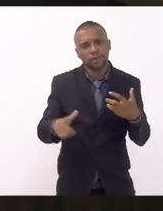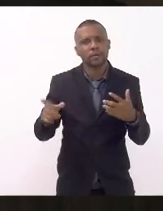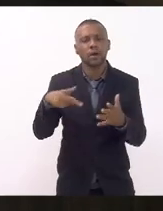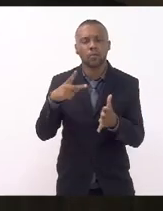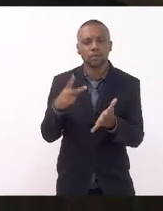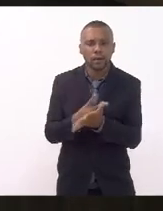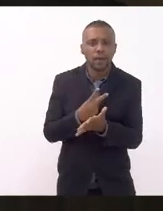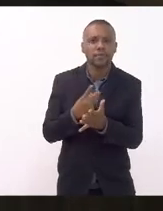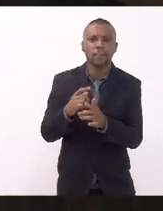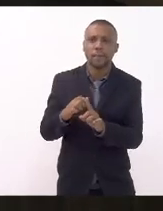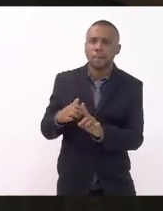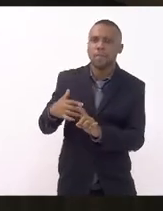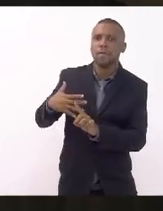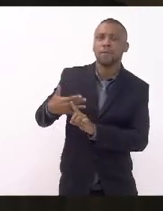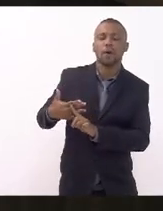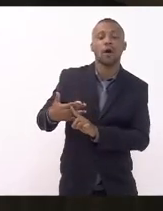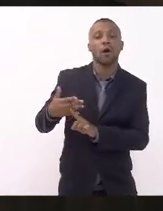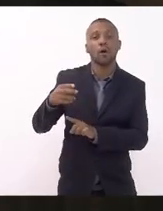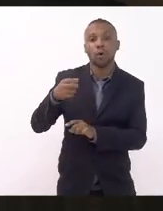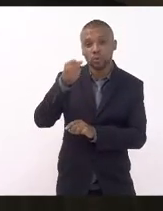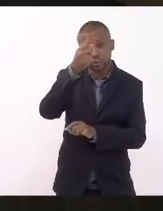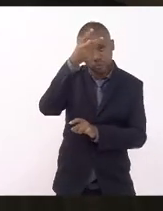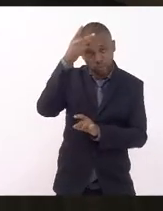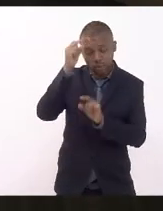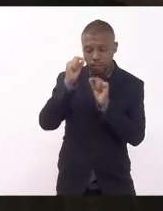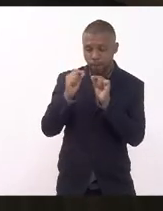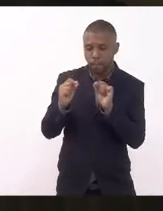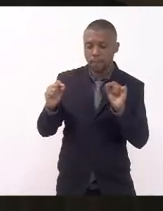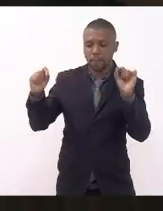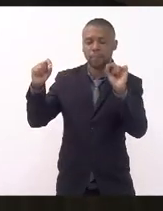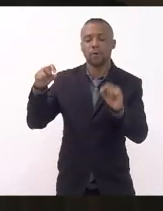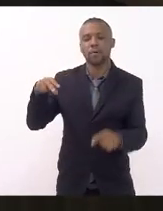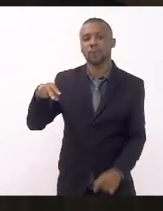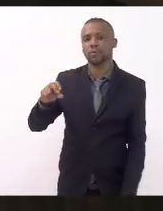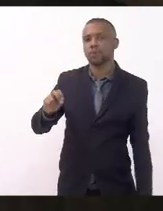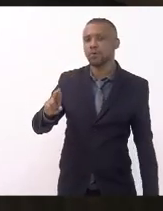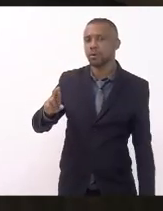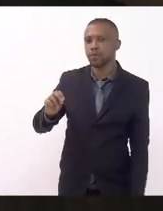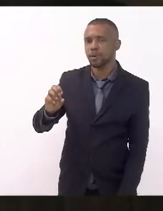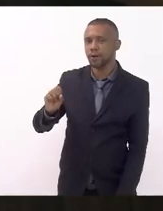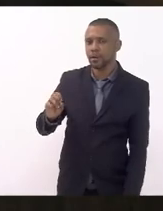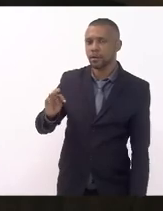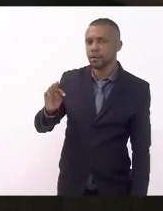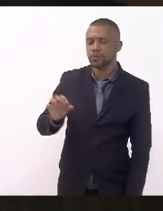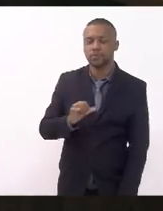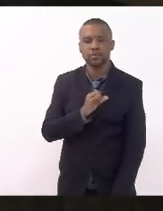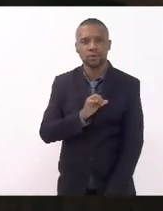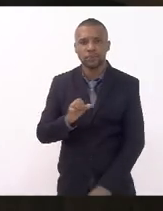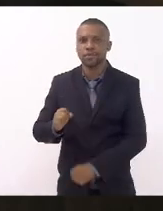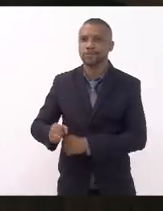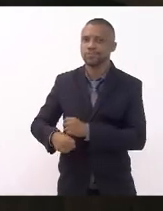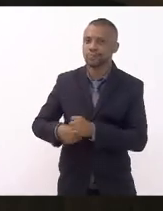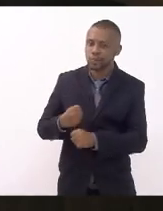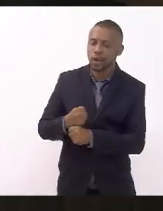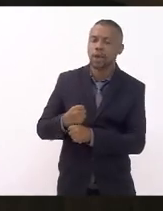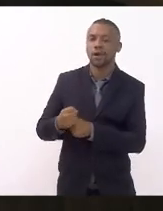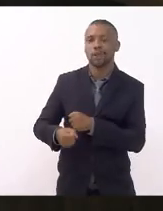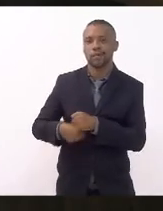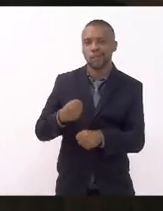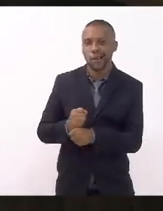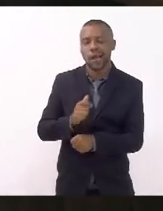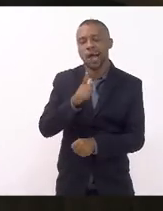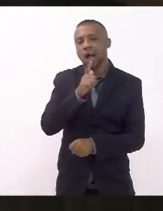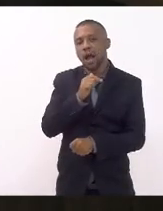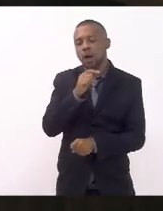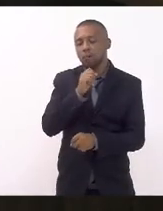vez mais, os municípios do noroeste do estado, quase todo ano afetados por trombas d'água, inundações e